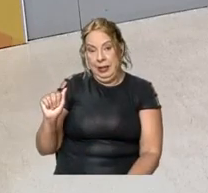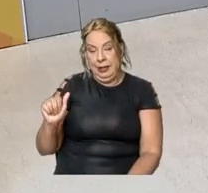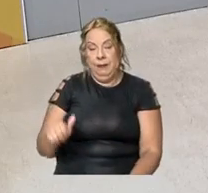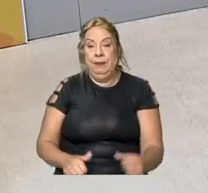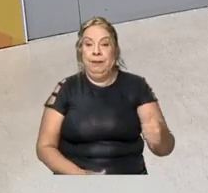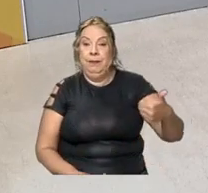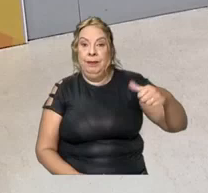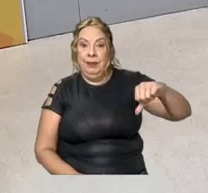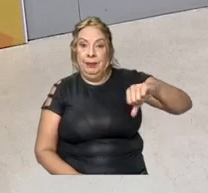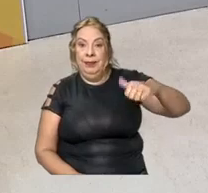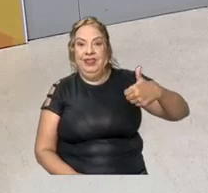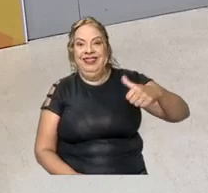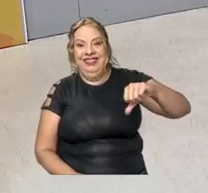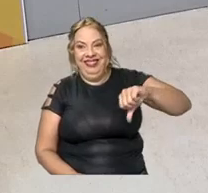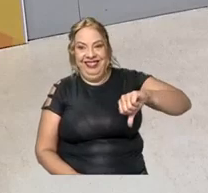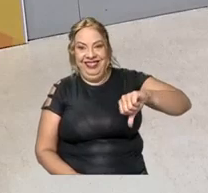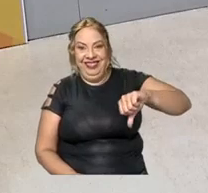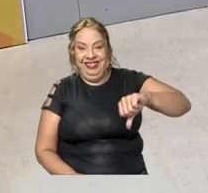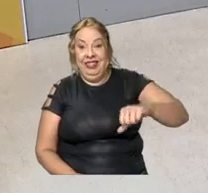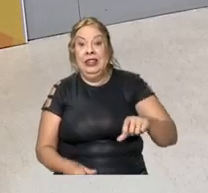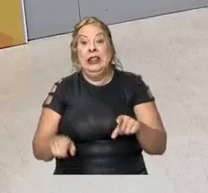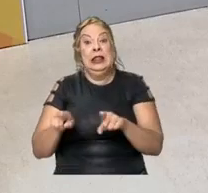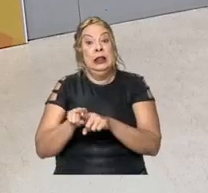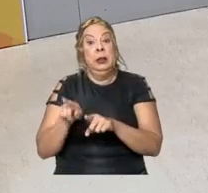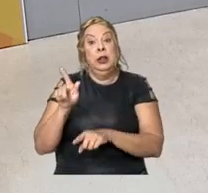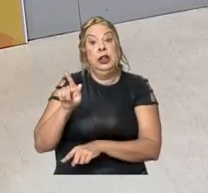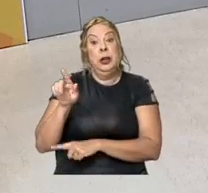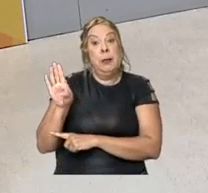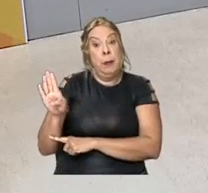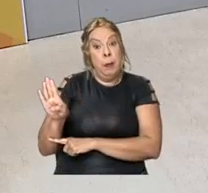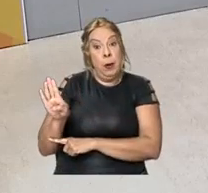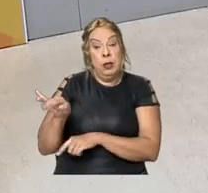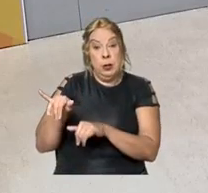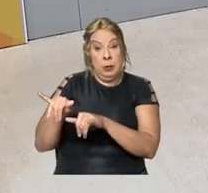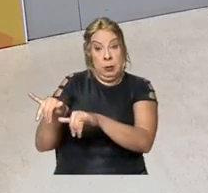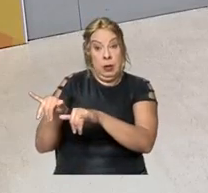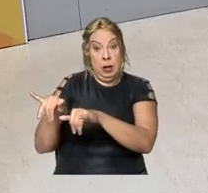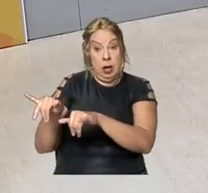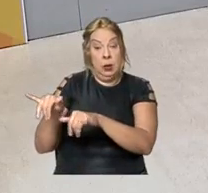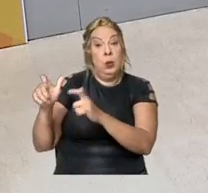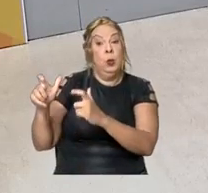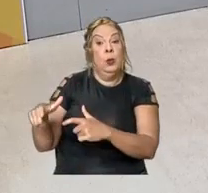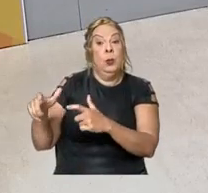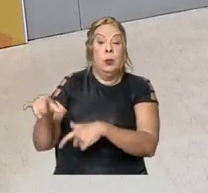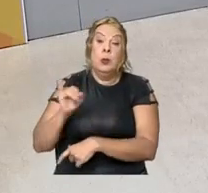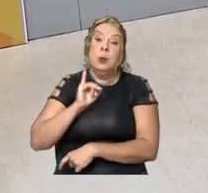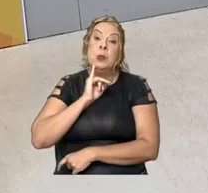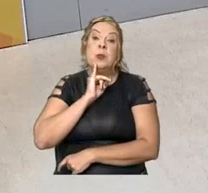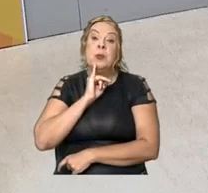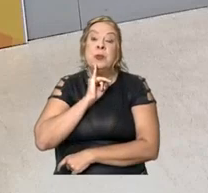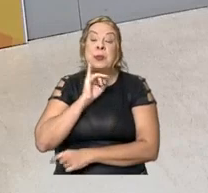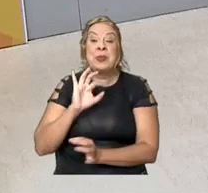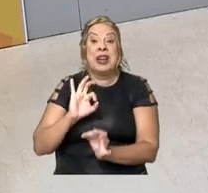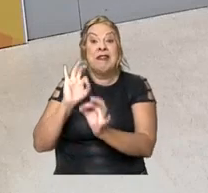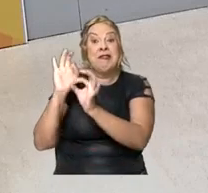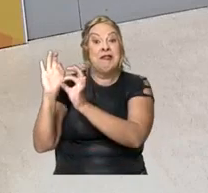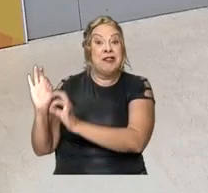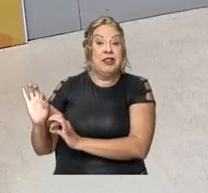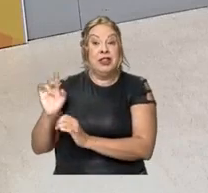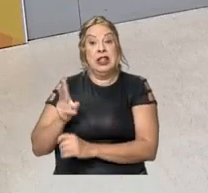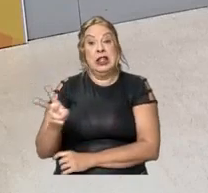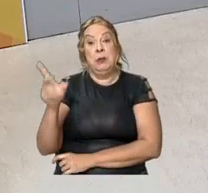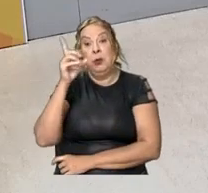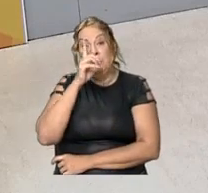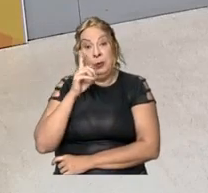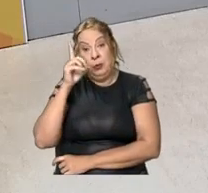19. Tem também a turma do G Barbosa lá em Itabaiana. Assistem todo domingo,